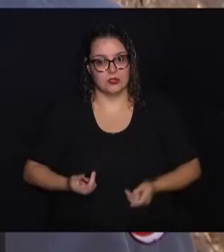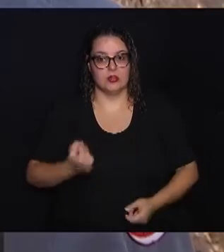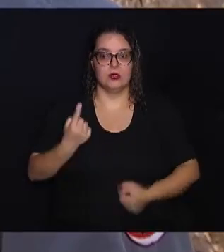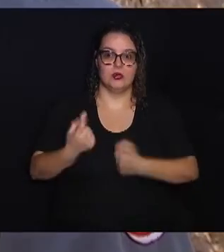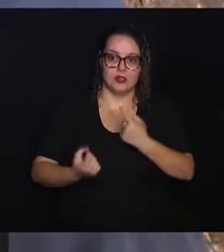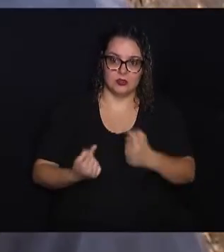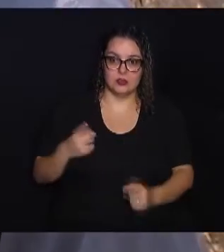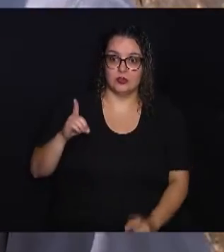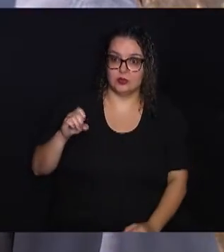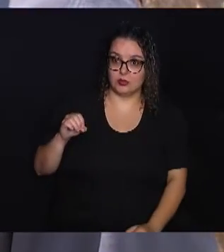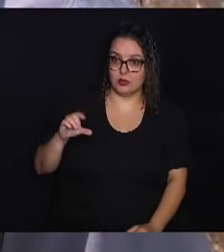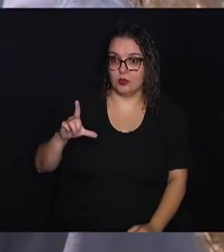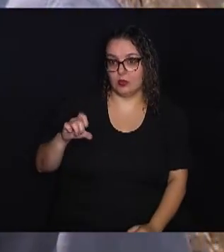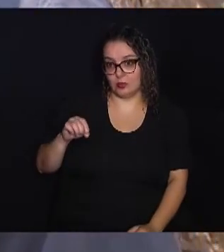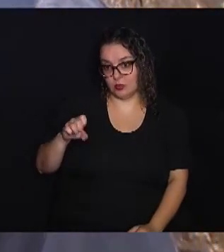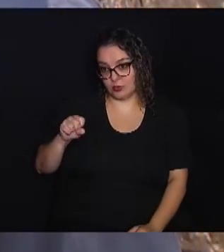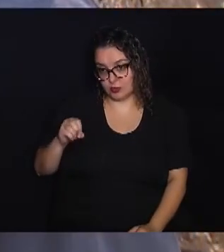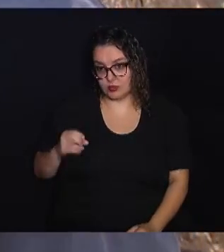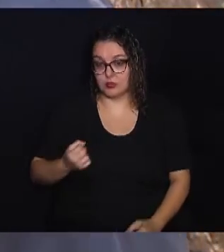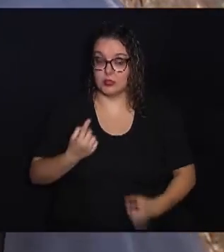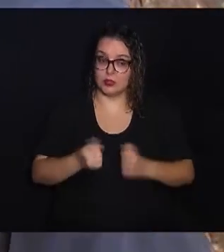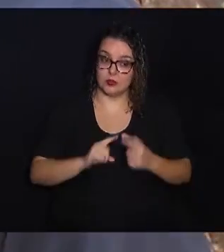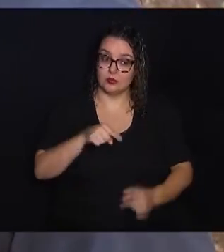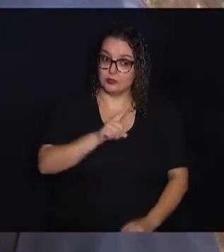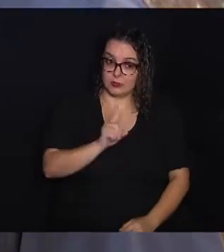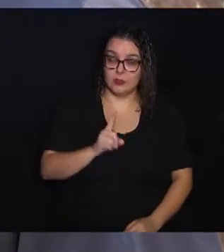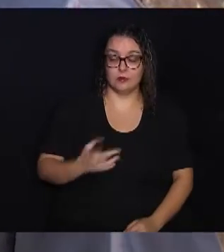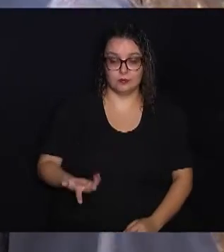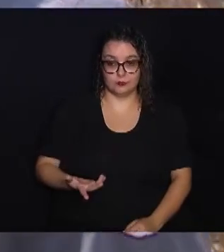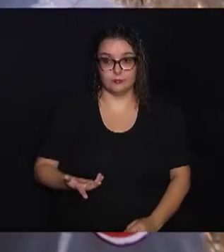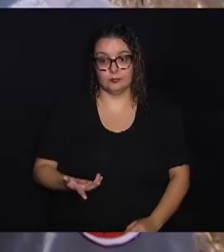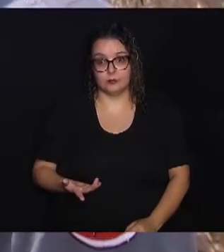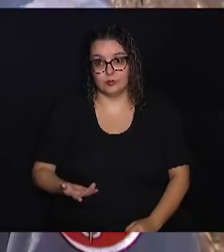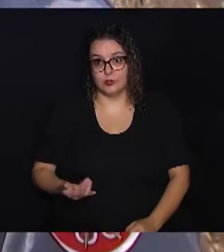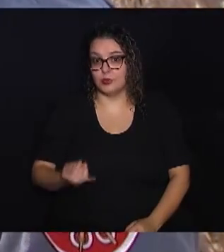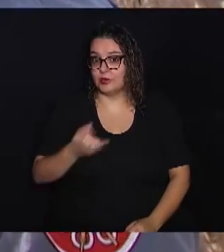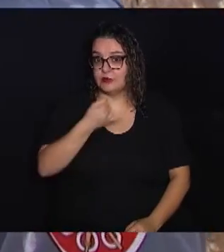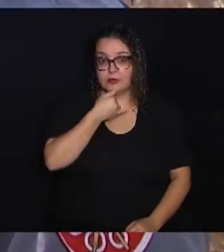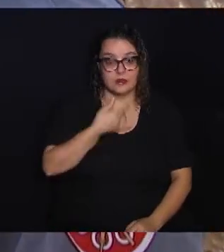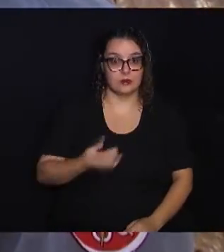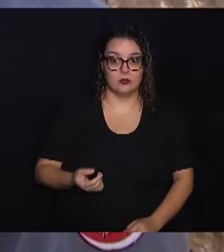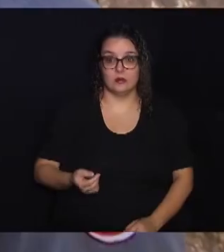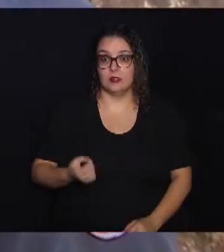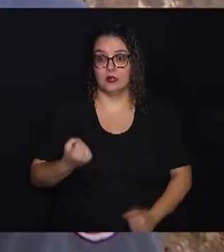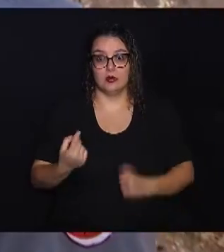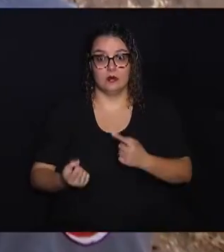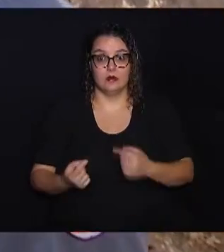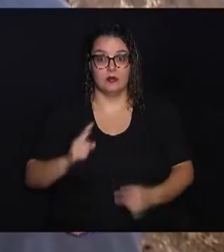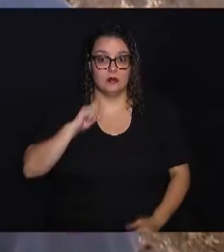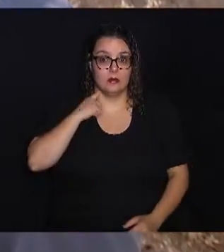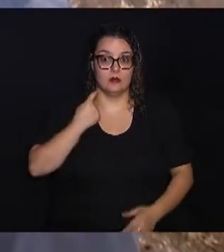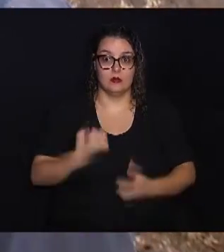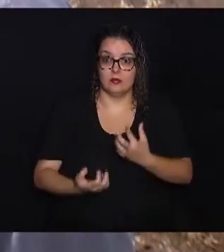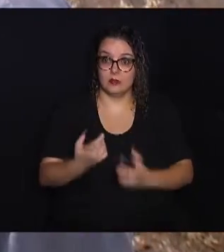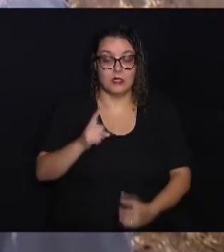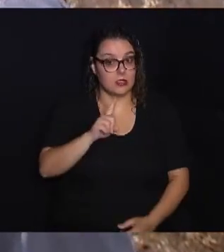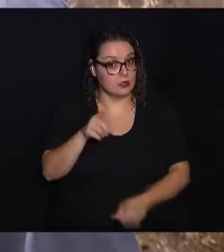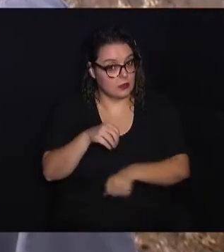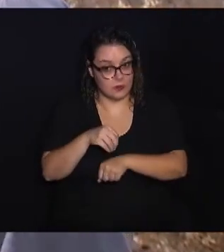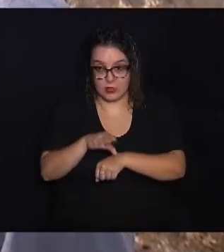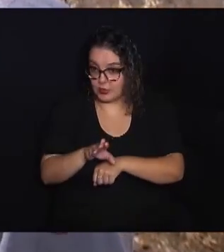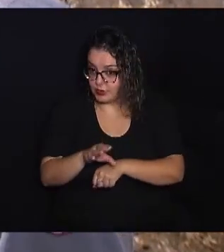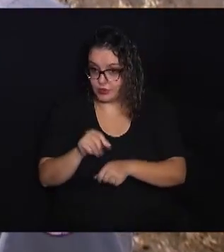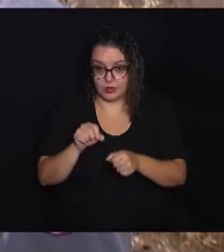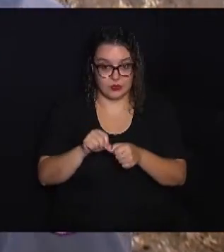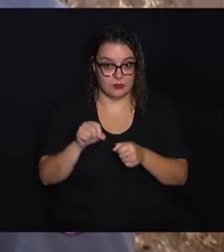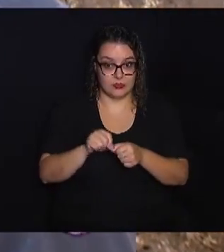casos dolosos, né? Em alguns casos não. Às vezes por infelicidade, alguém vai queimar lixo que não é indicado também que se